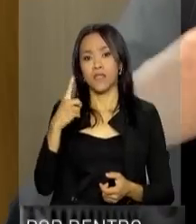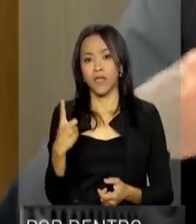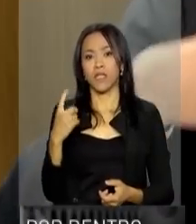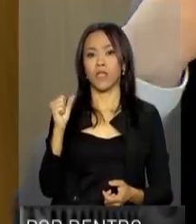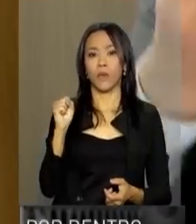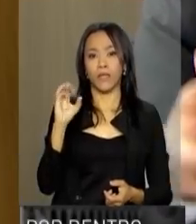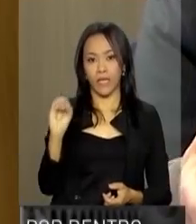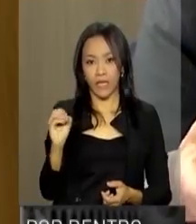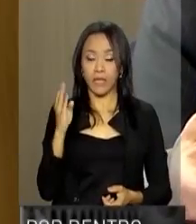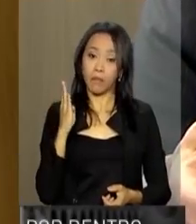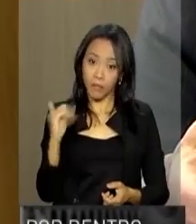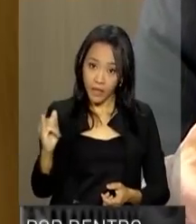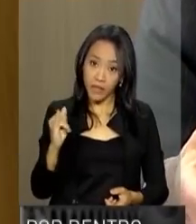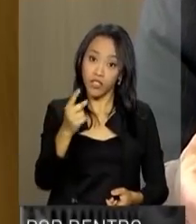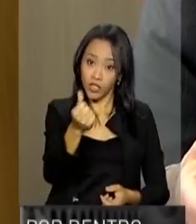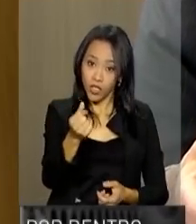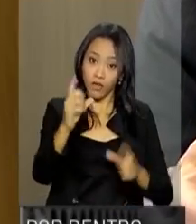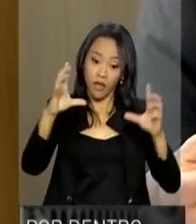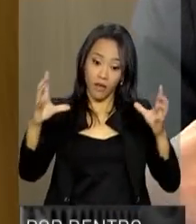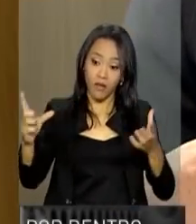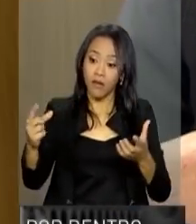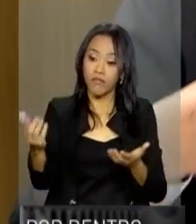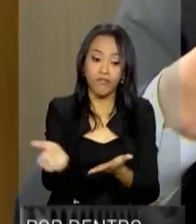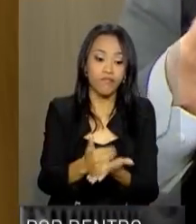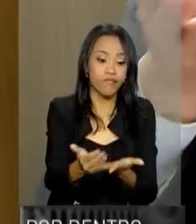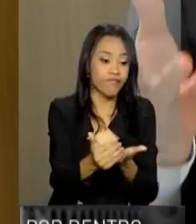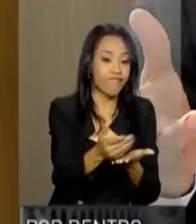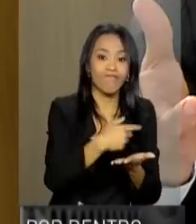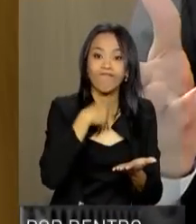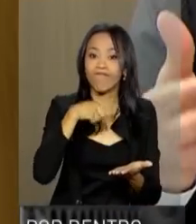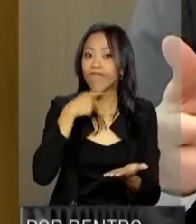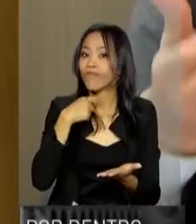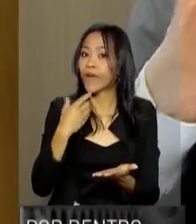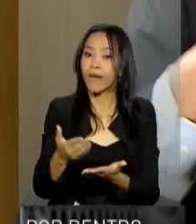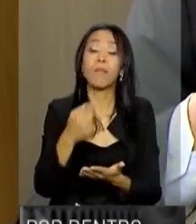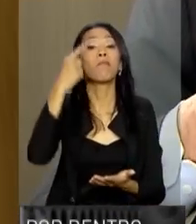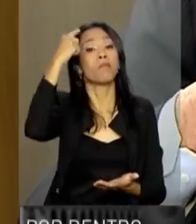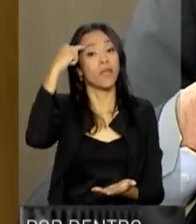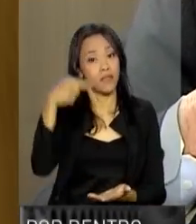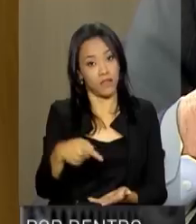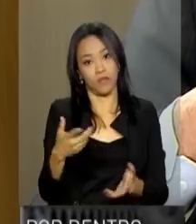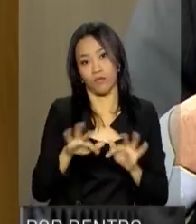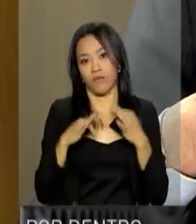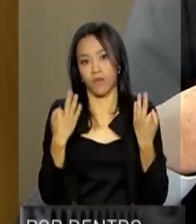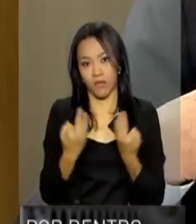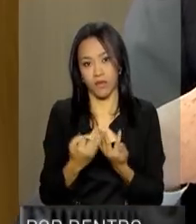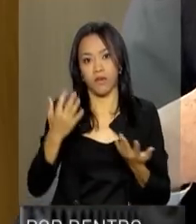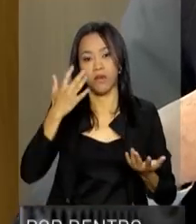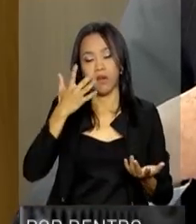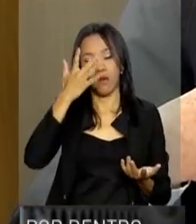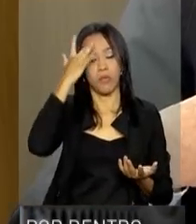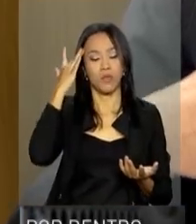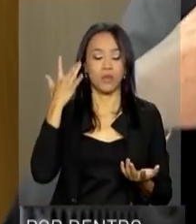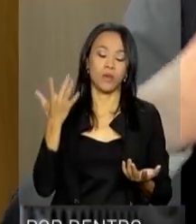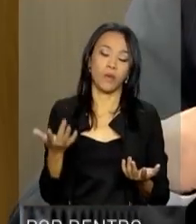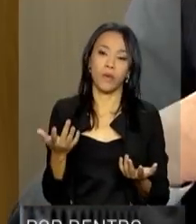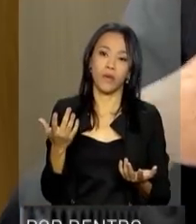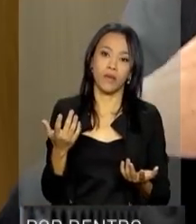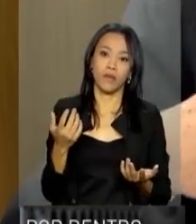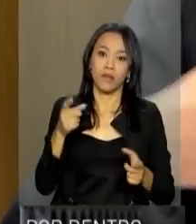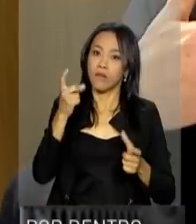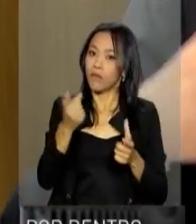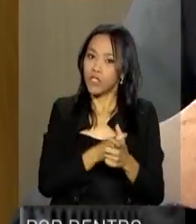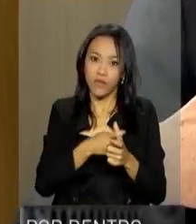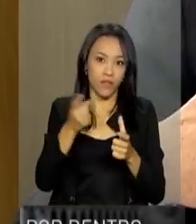menos do que do que tinha que pagar imagina isso numa família uma pessoa recebendo é é com desce